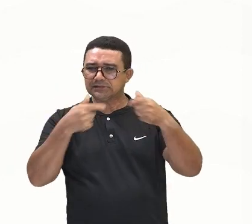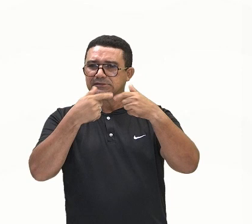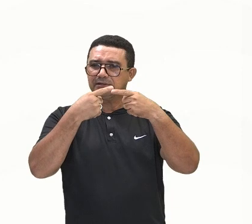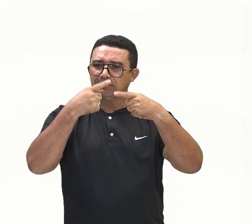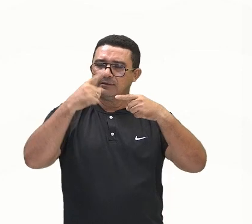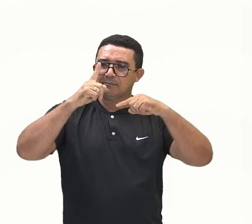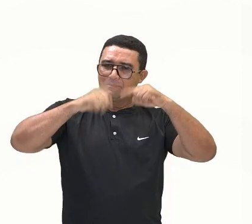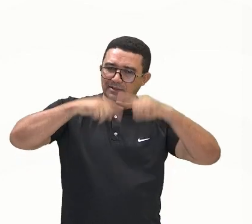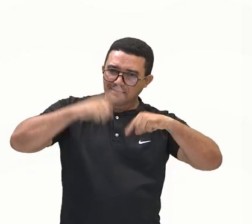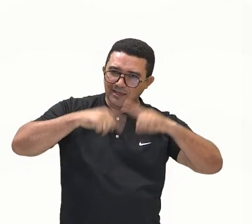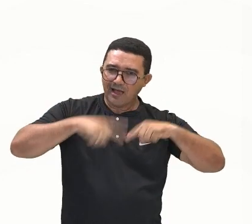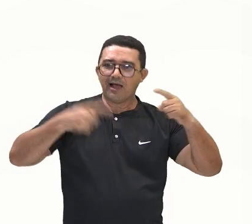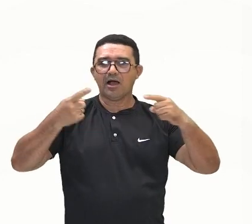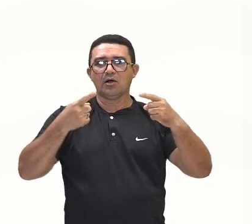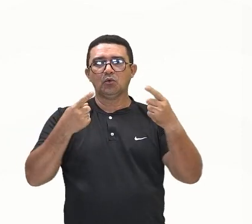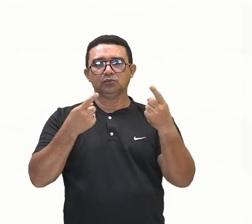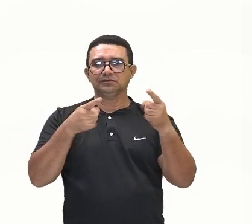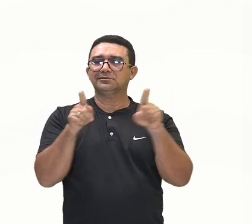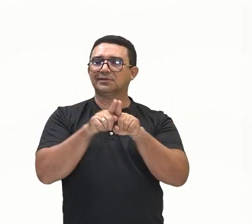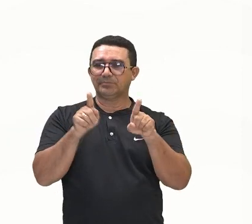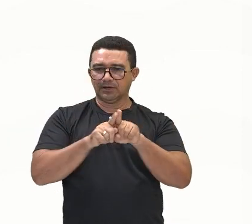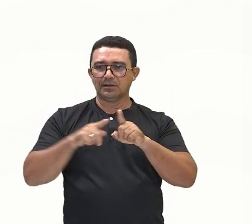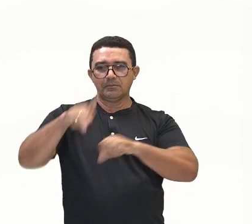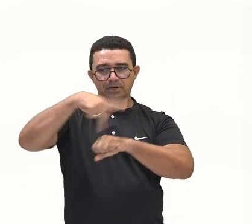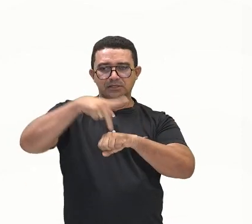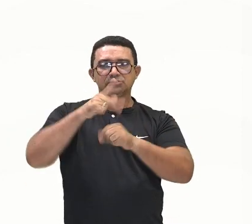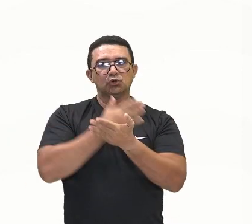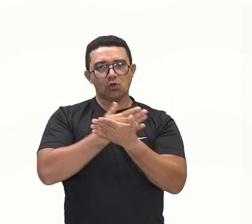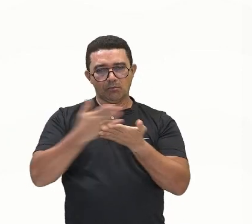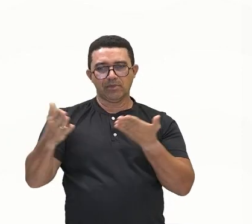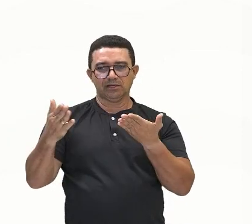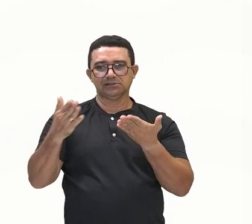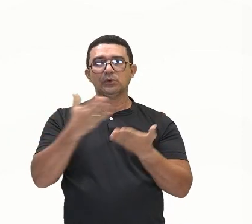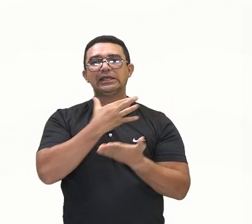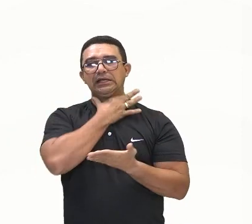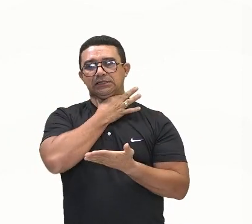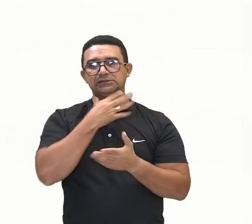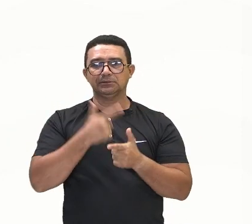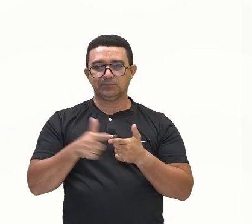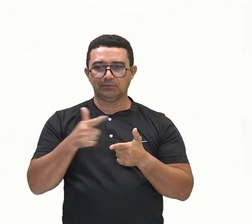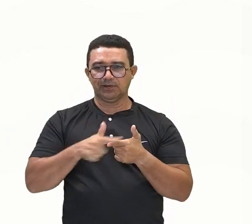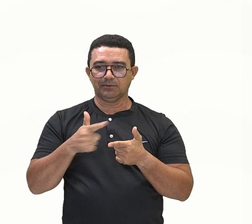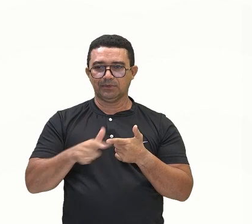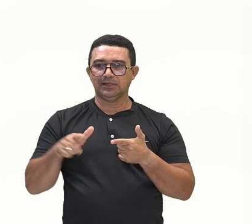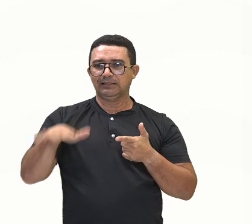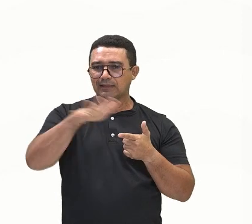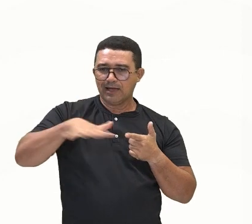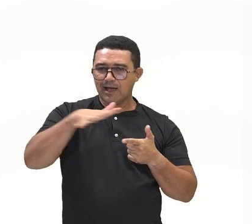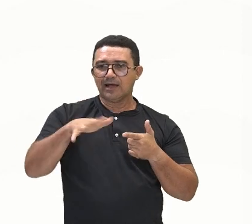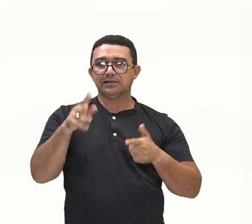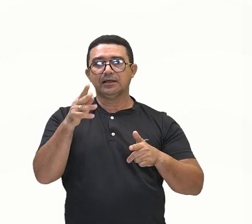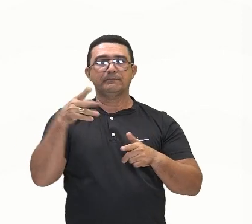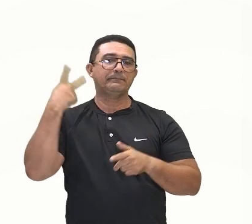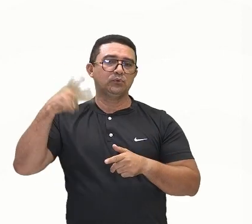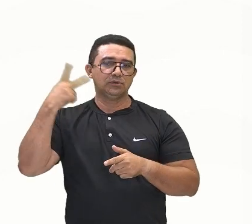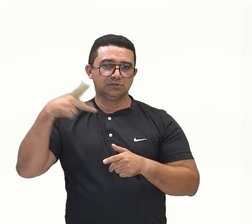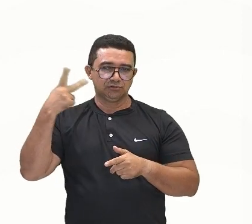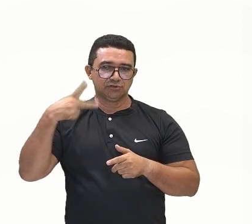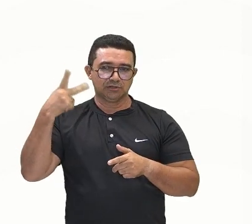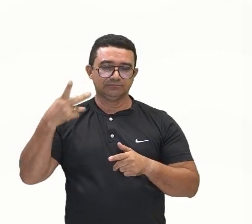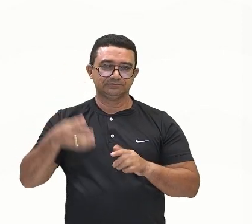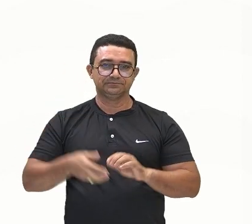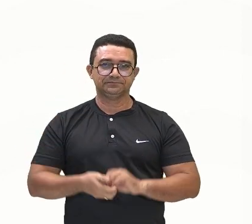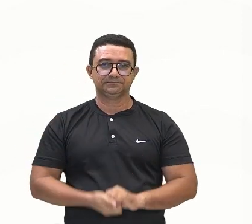obra daquele país, vão entrar em crise econômica também. Nas questões políticas, há organismos internacionais